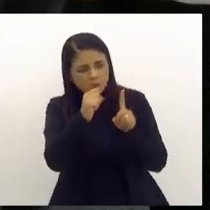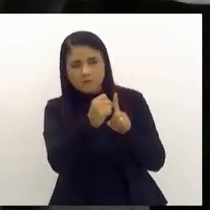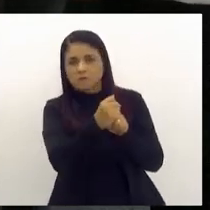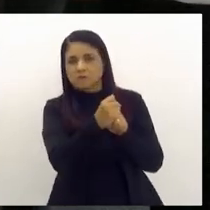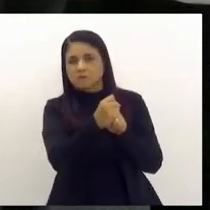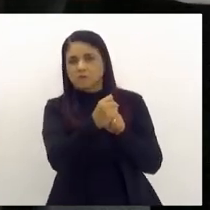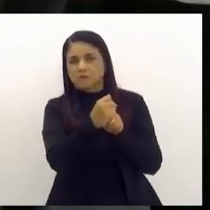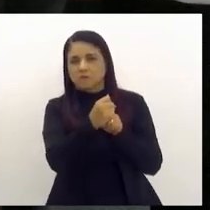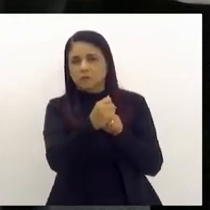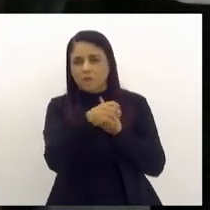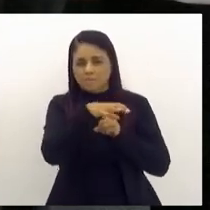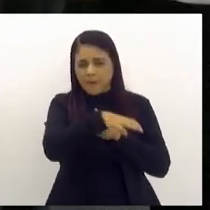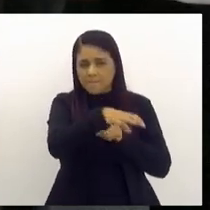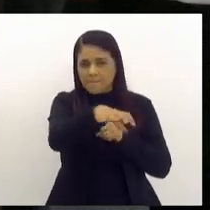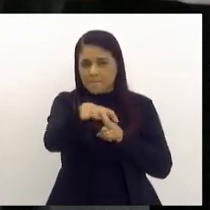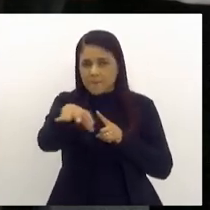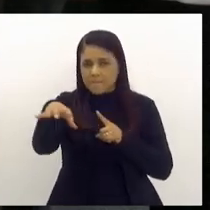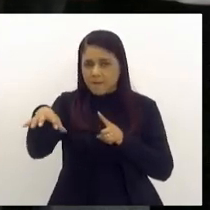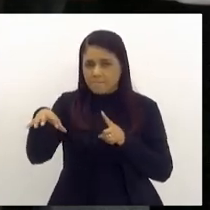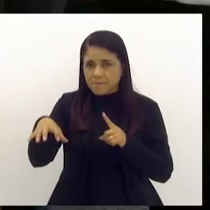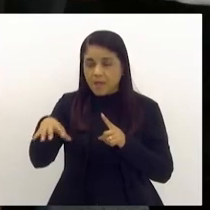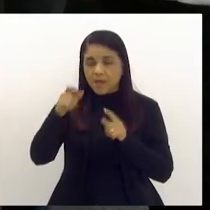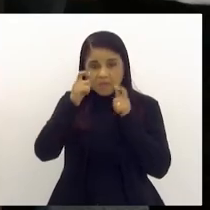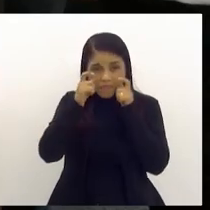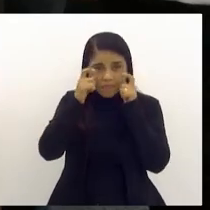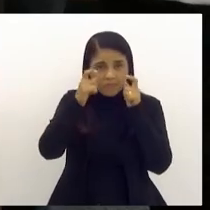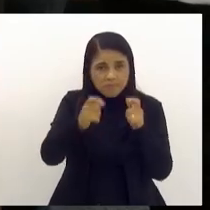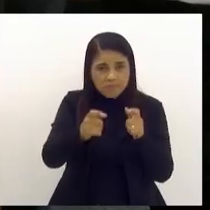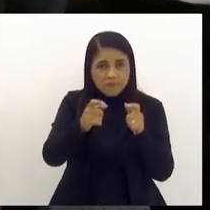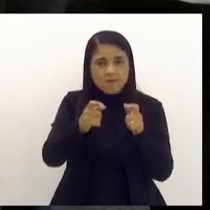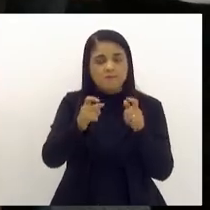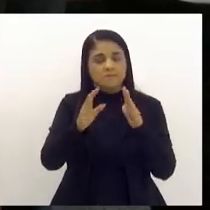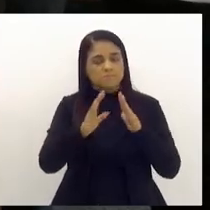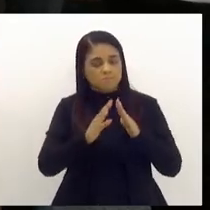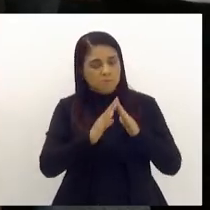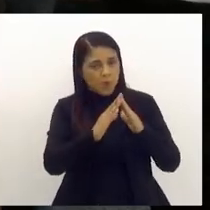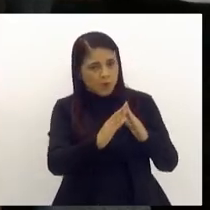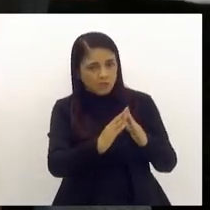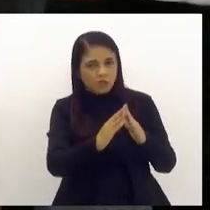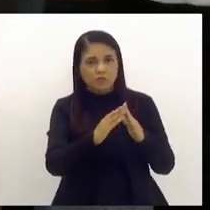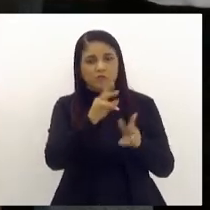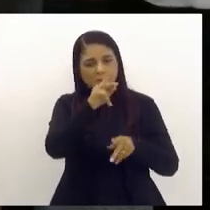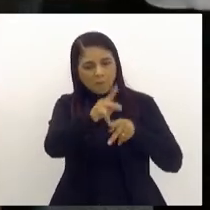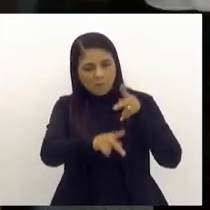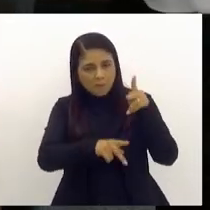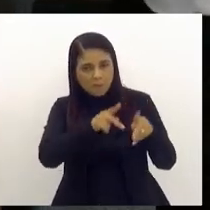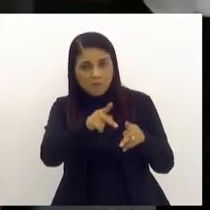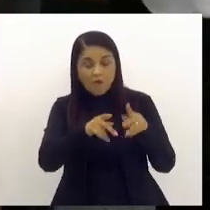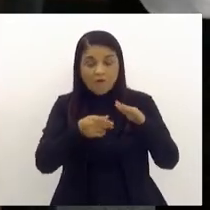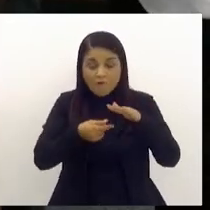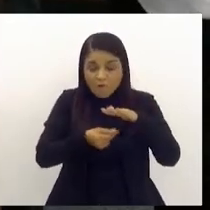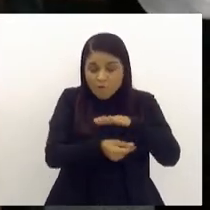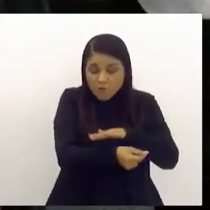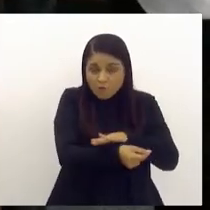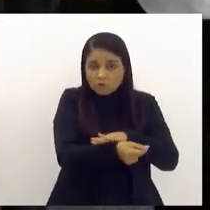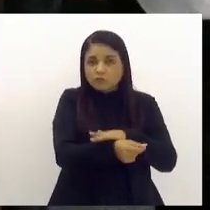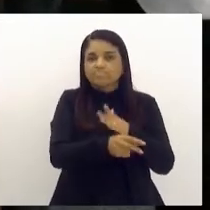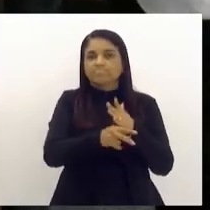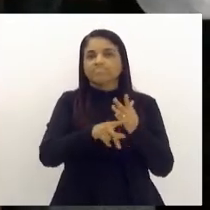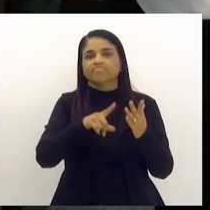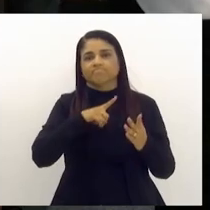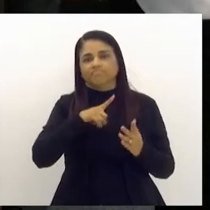social, para o especial interesse da moradia popular. Então, são fundos que fazem